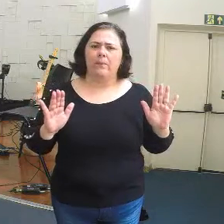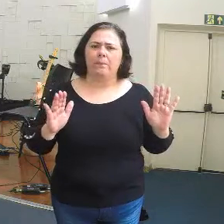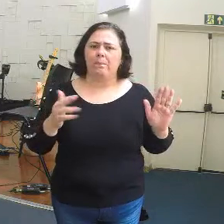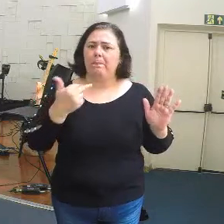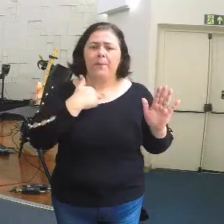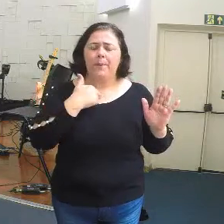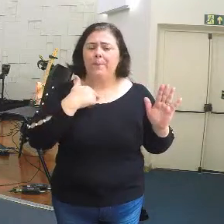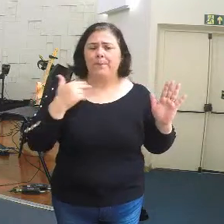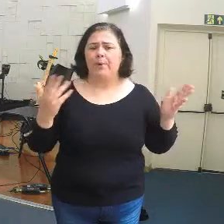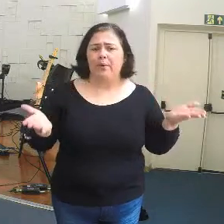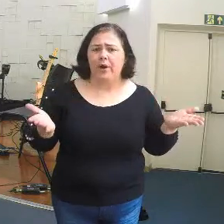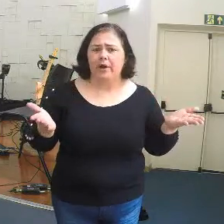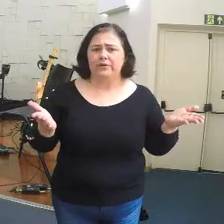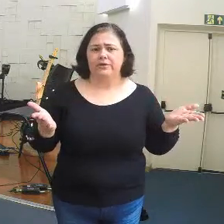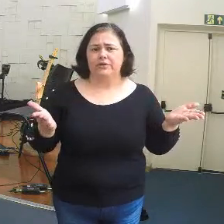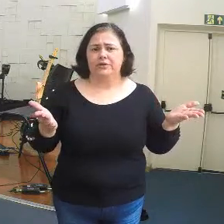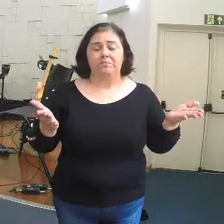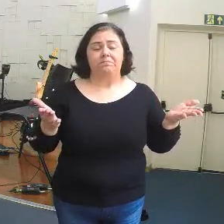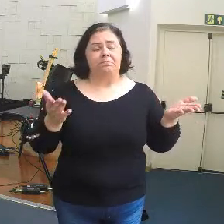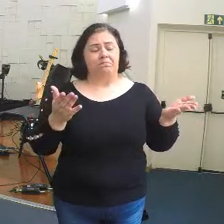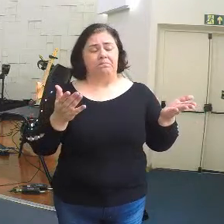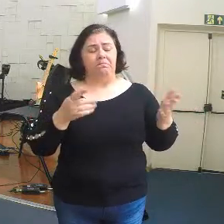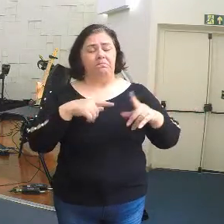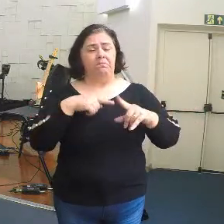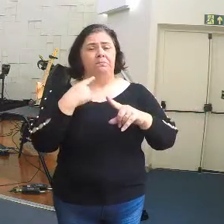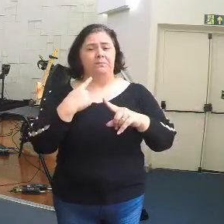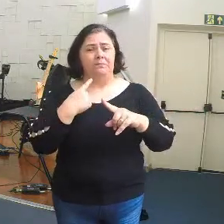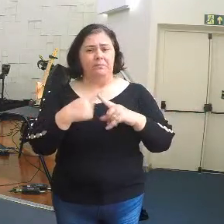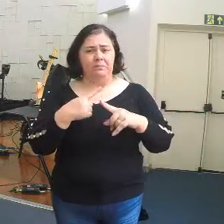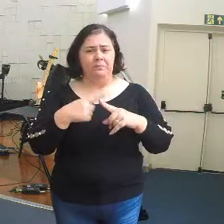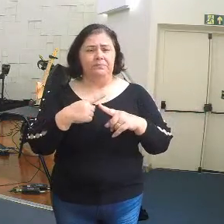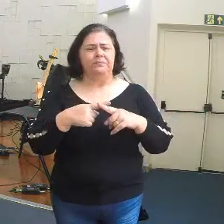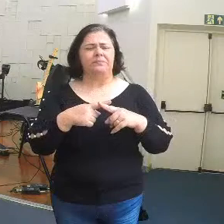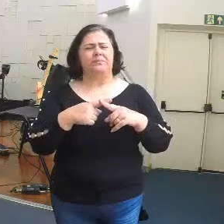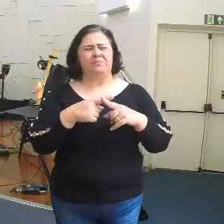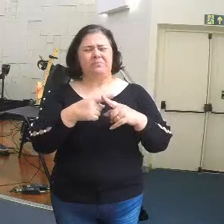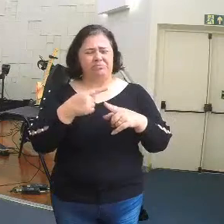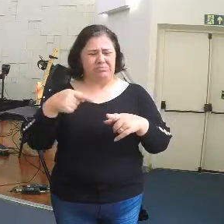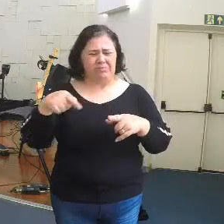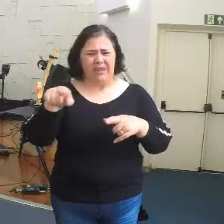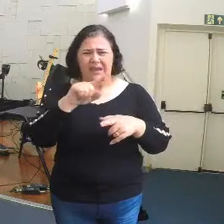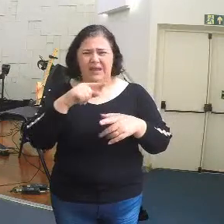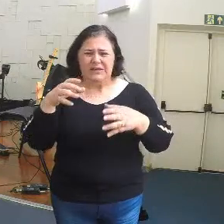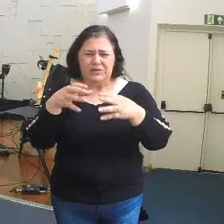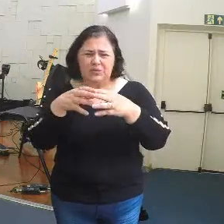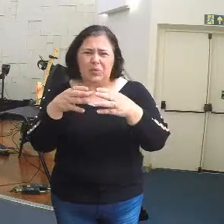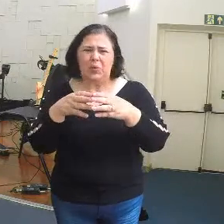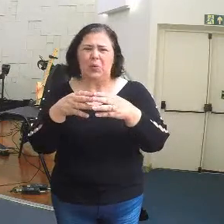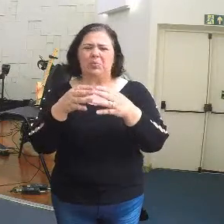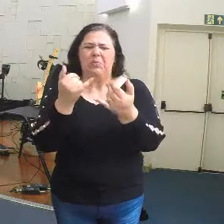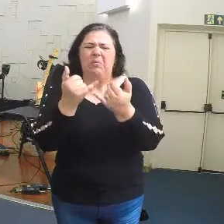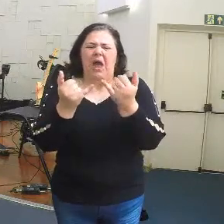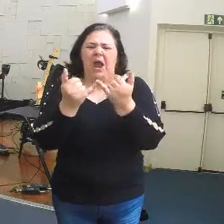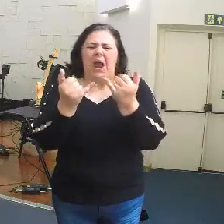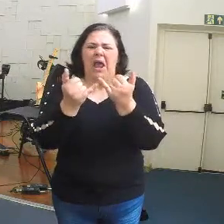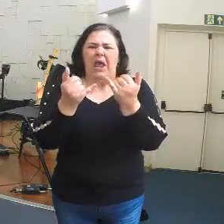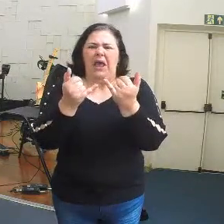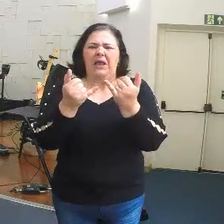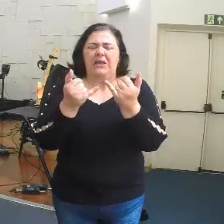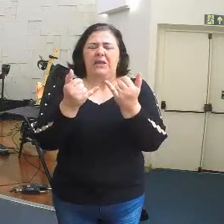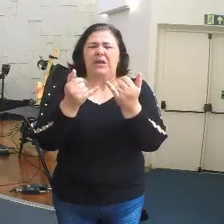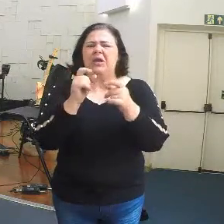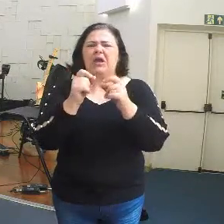à alegação desses enganadores de que eles falavam inspirados por espíritos elevados,